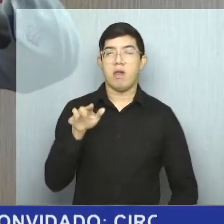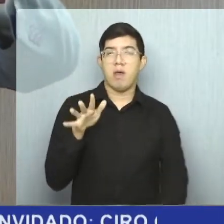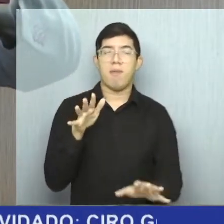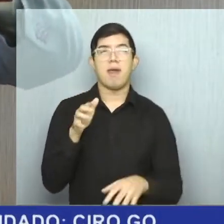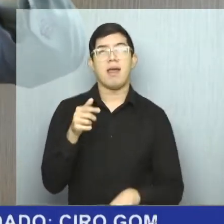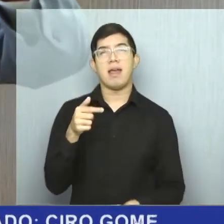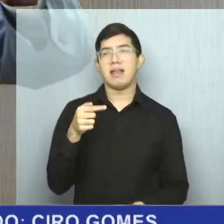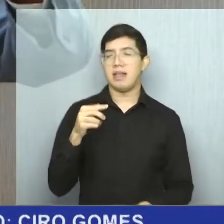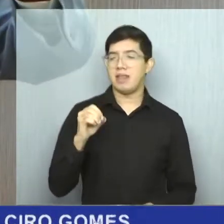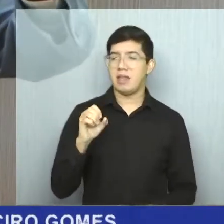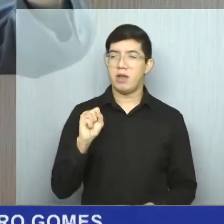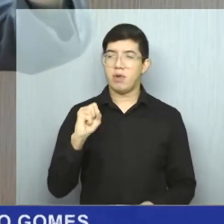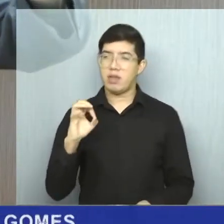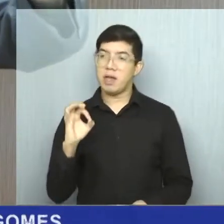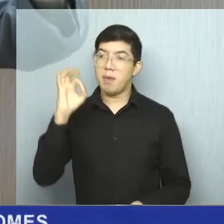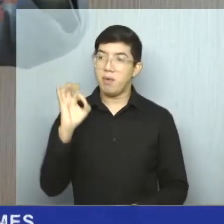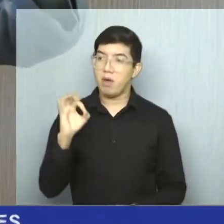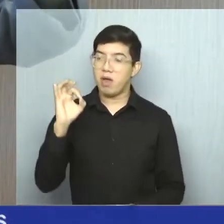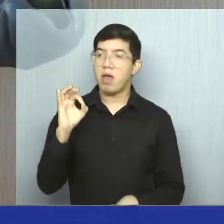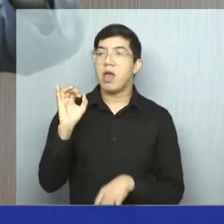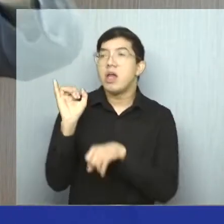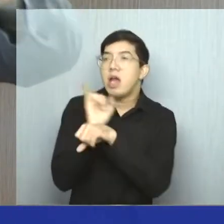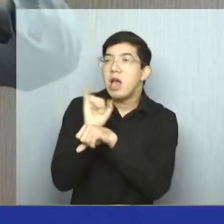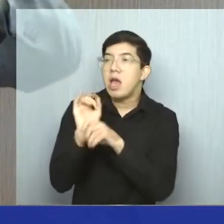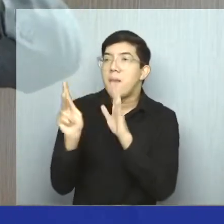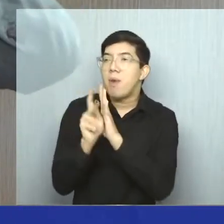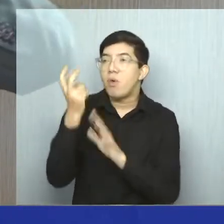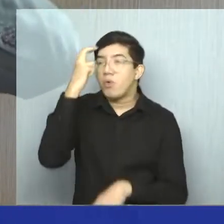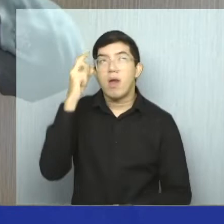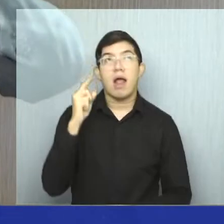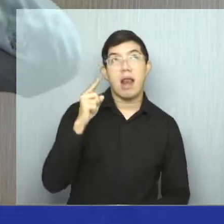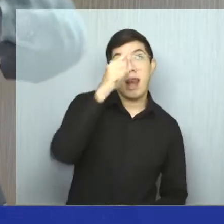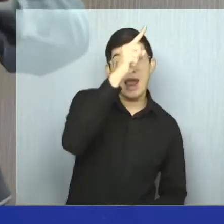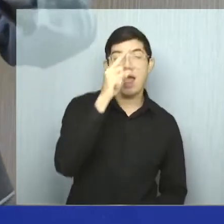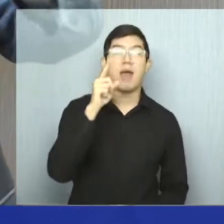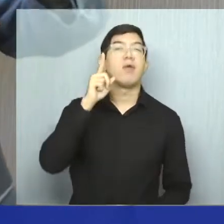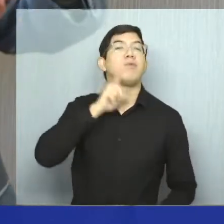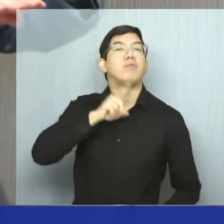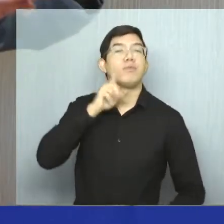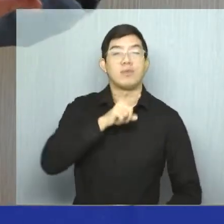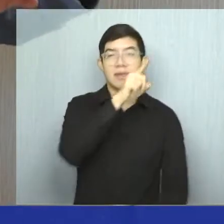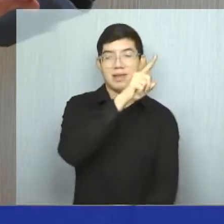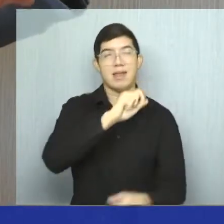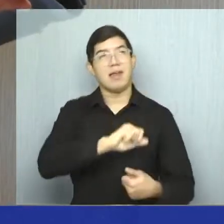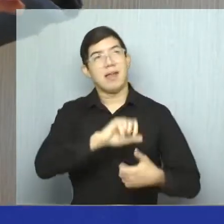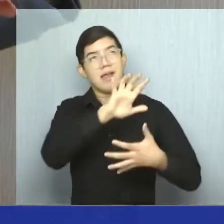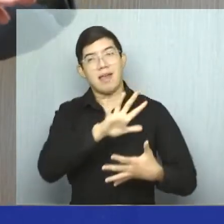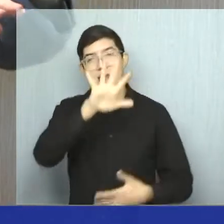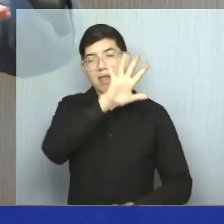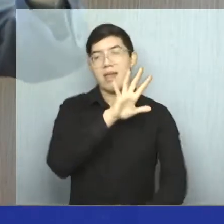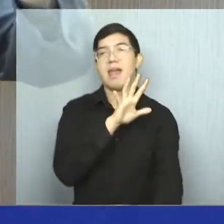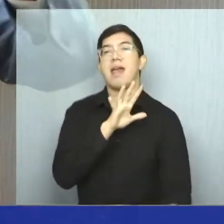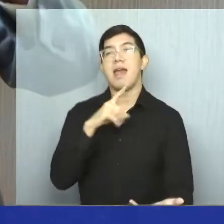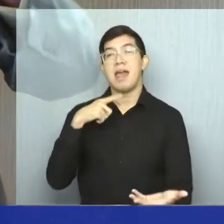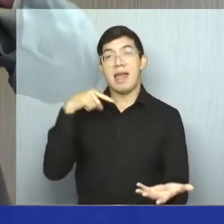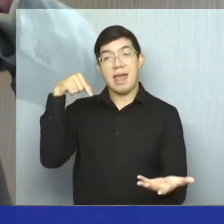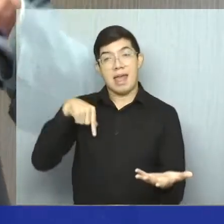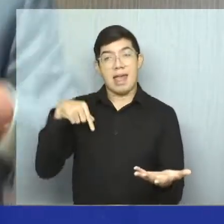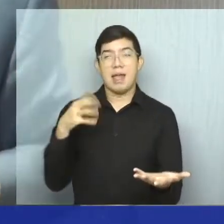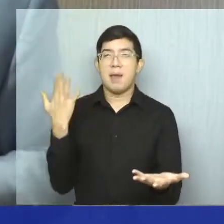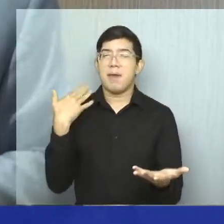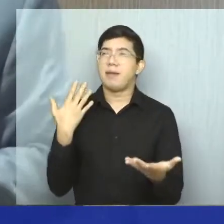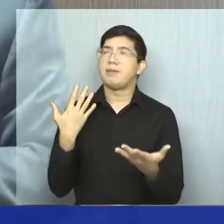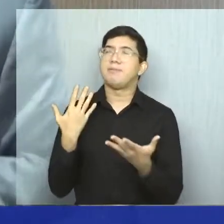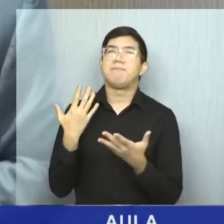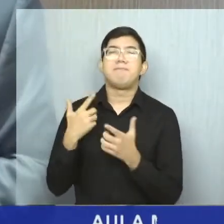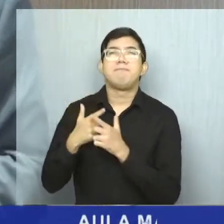norte-americanos. Renda per capita, malha ferroviária, educação, em todos os caminhos o Brasil era uma potência global